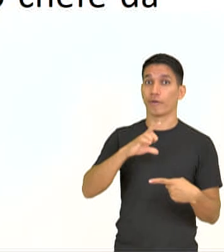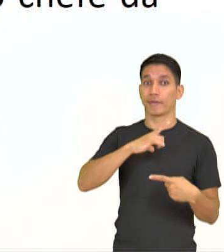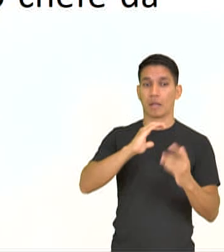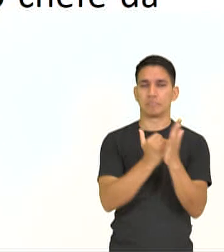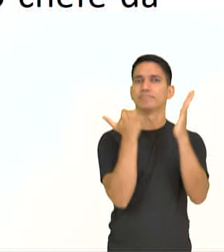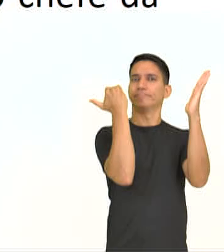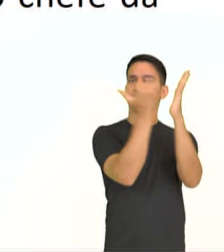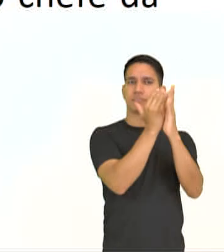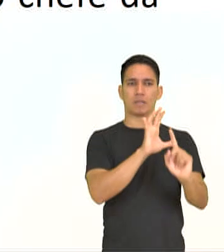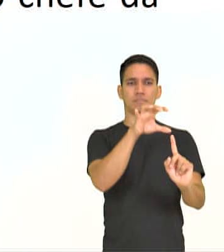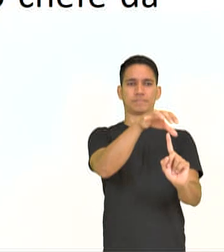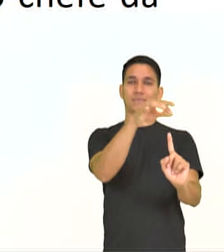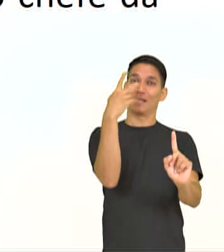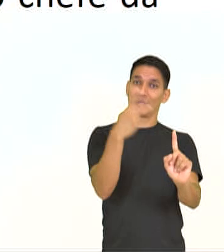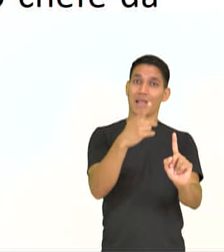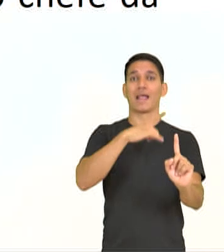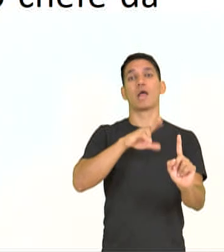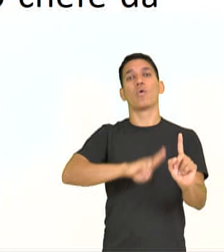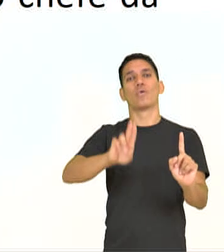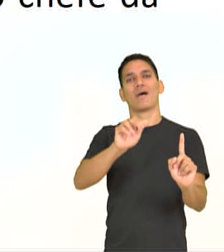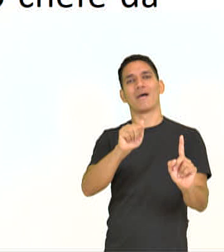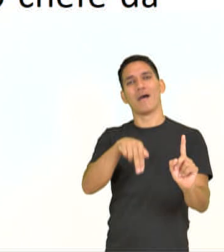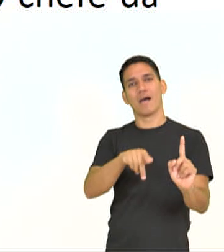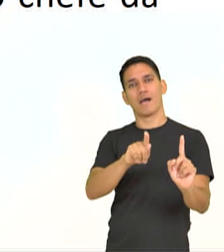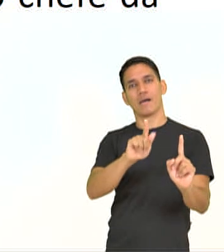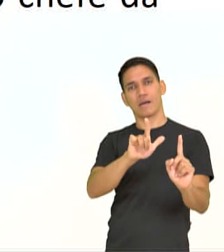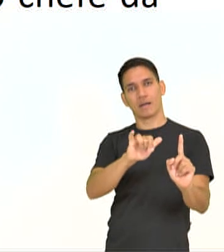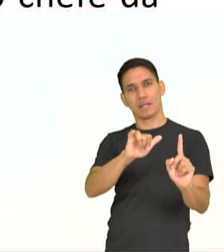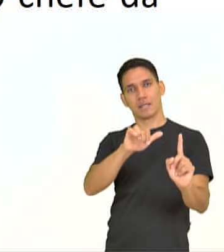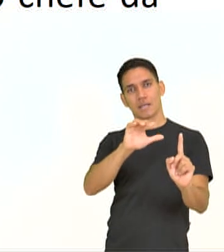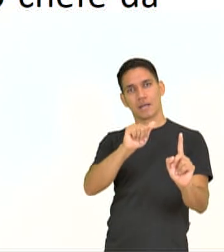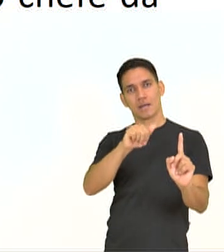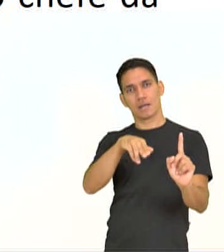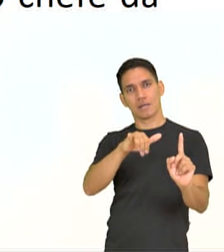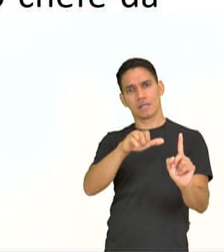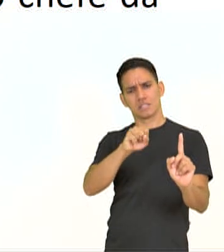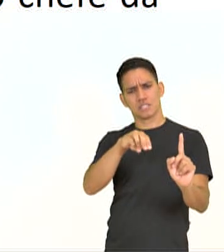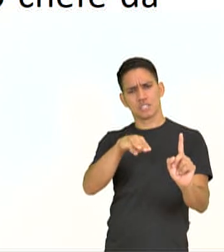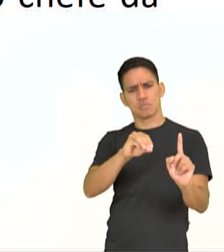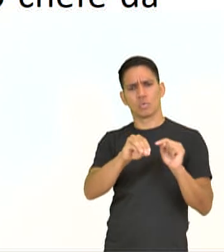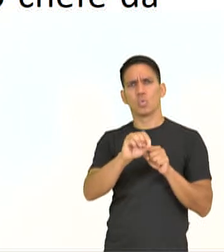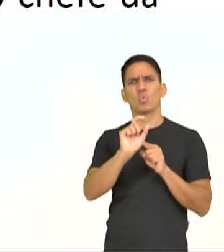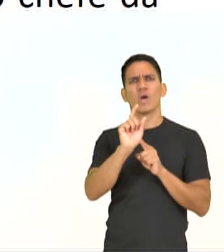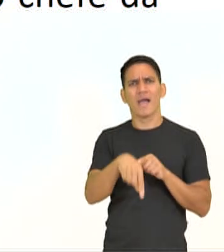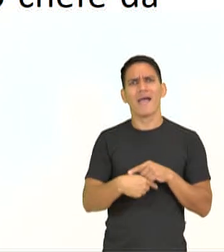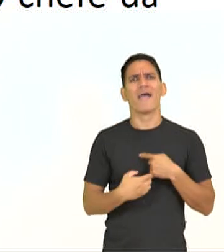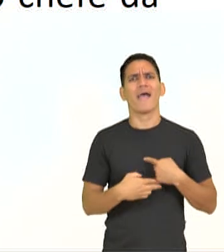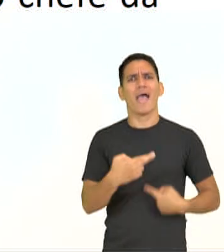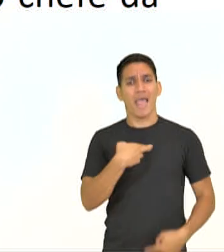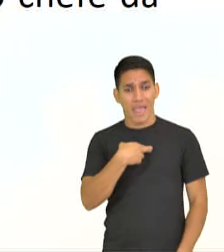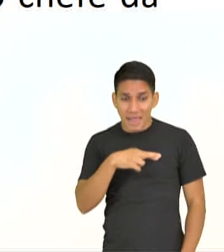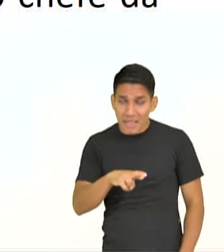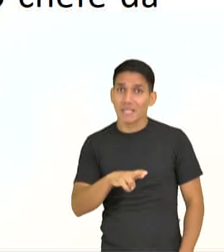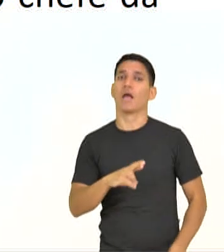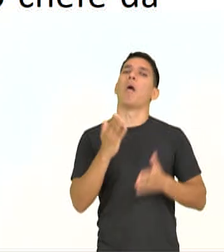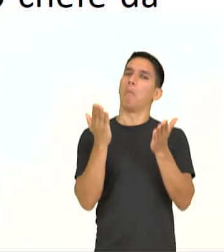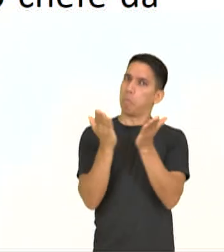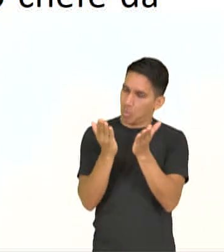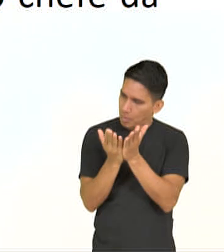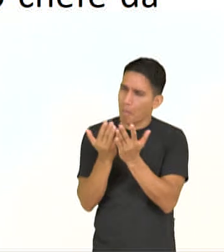que praticavam o anglicanismo. O anglicanismo, ele é uma religião protestante, igual